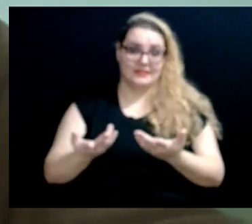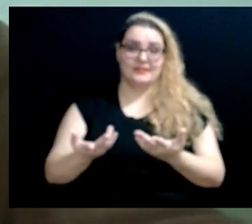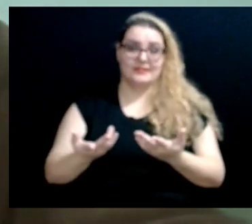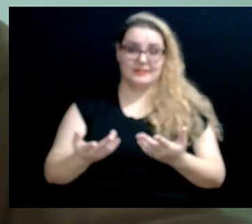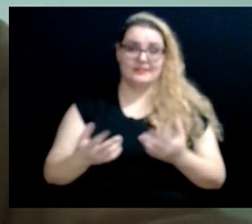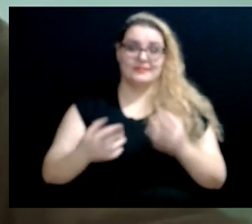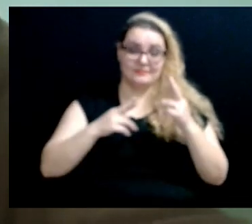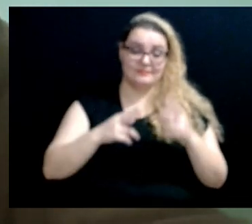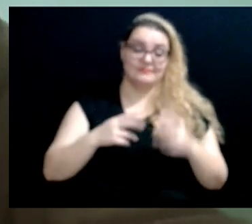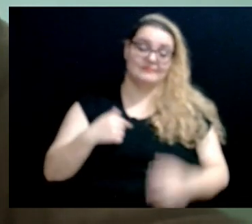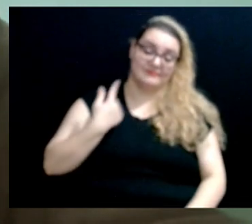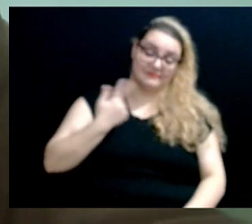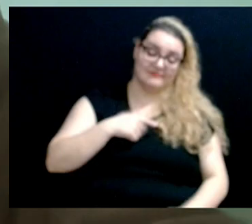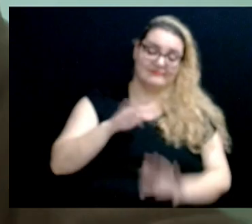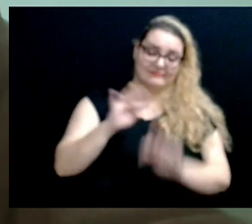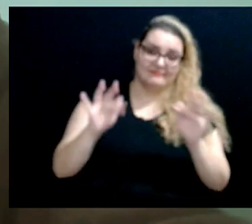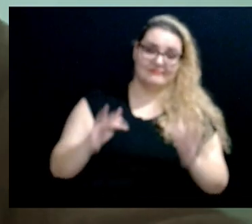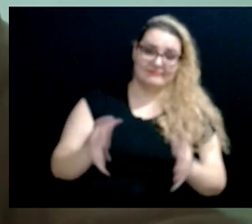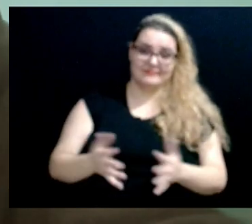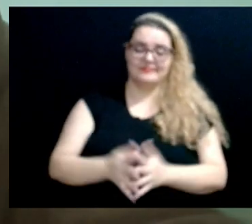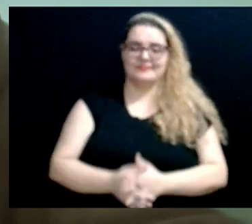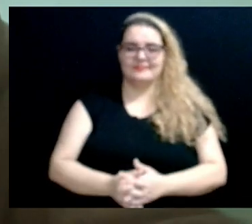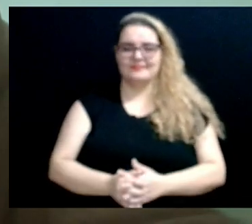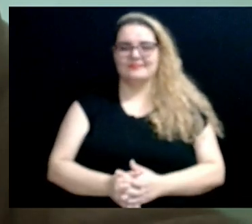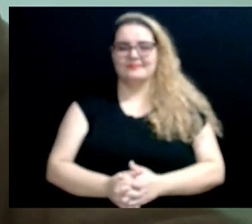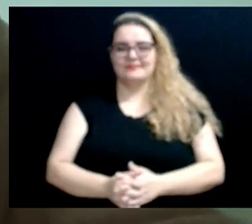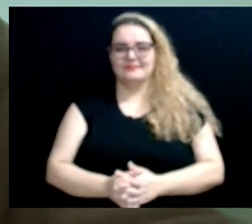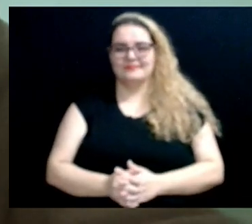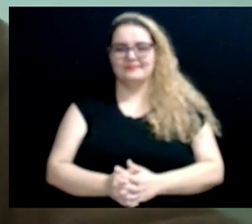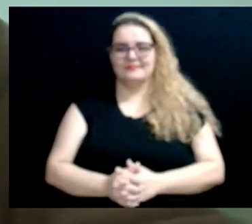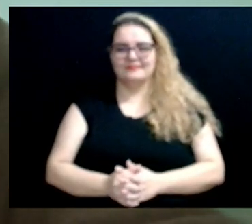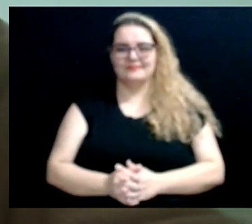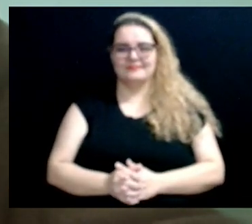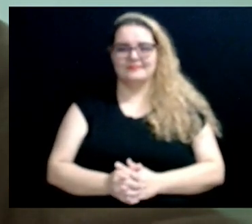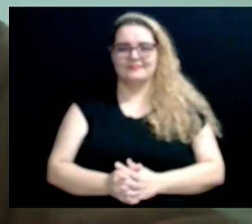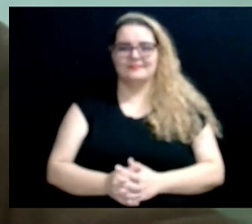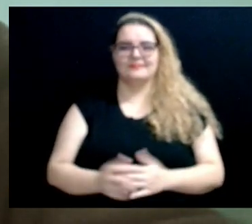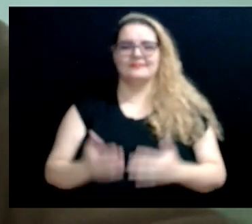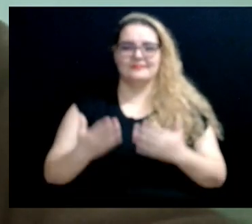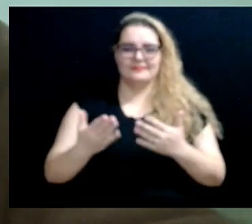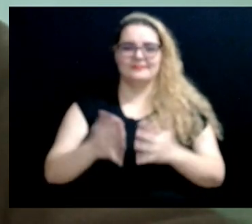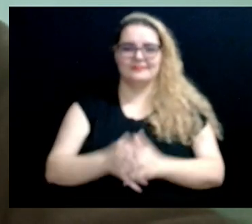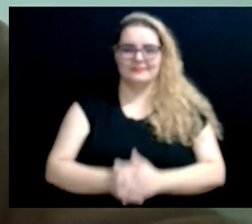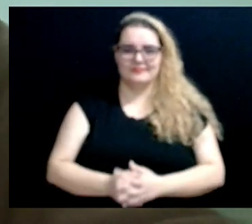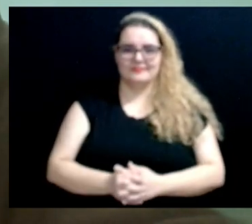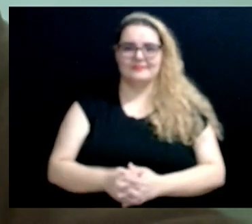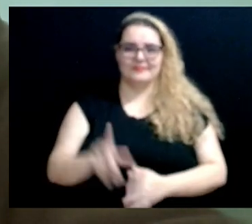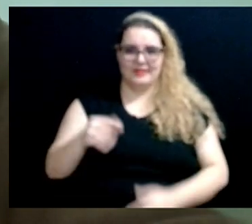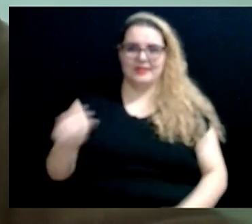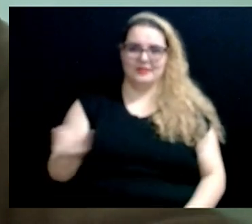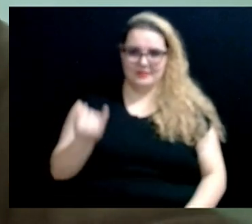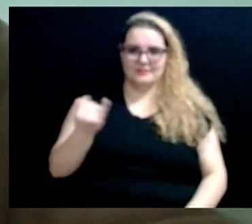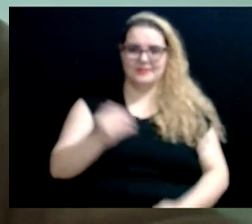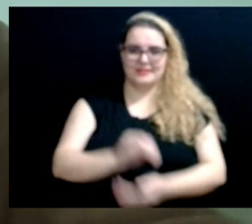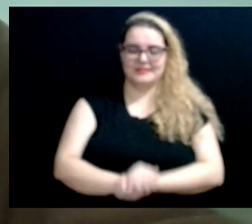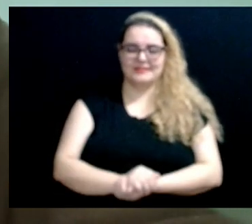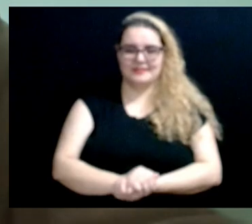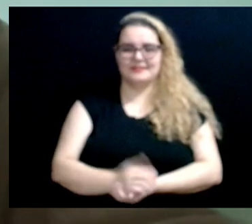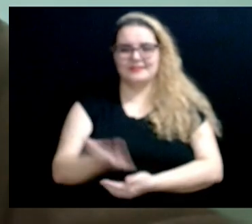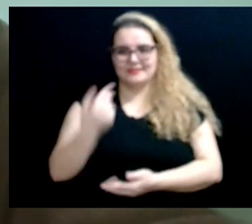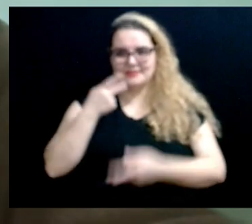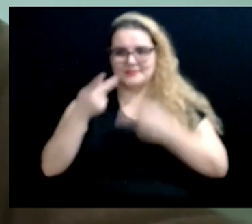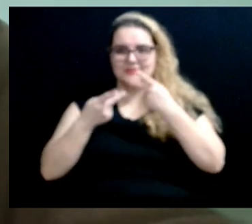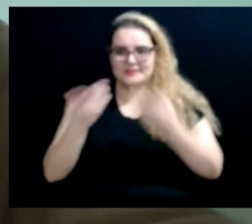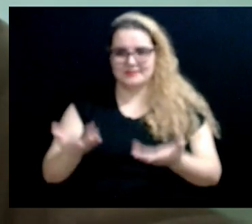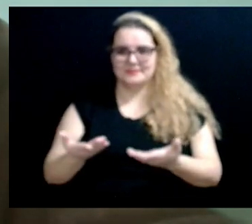E a gente discutir isso, trazer a importância, isso é muito importante. Bem, então vamos falar disso, acho que a gente tem